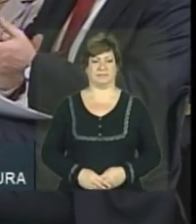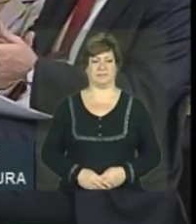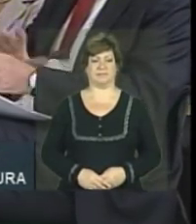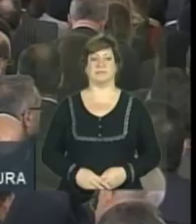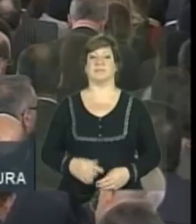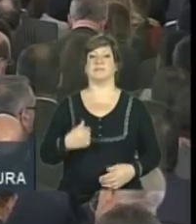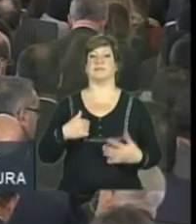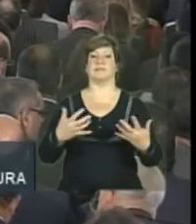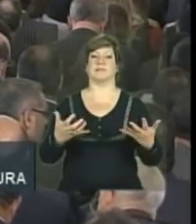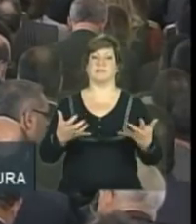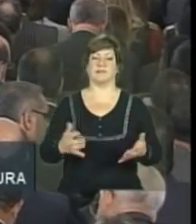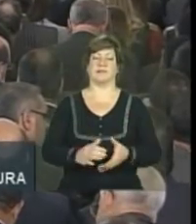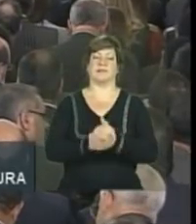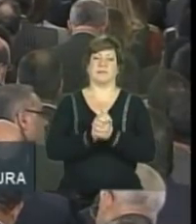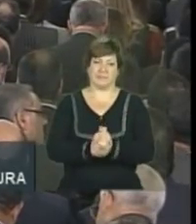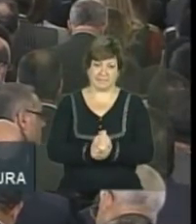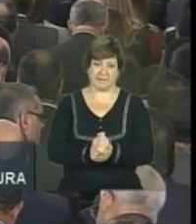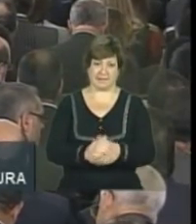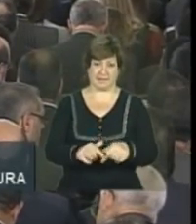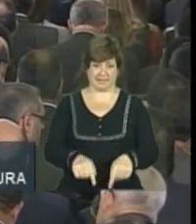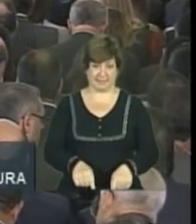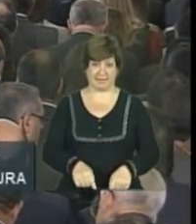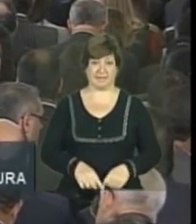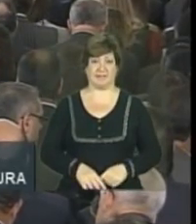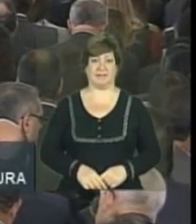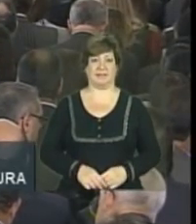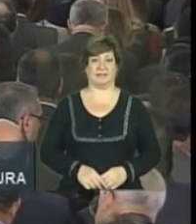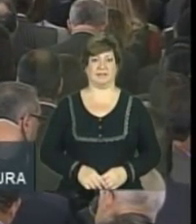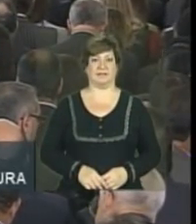queria cumprimentar aqui a